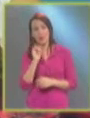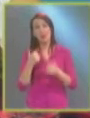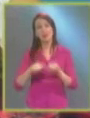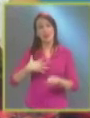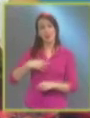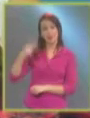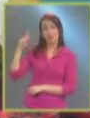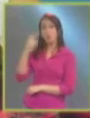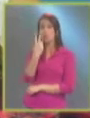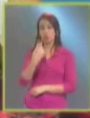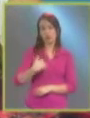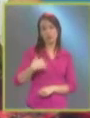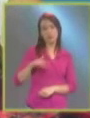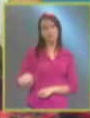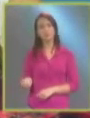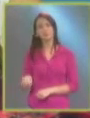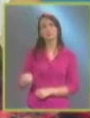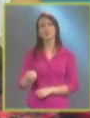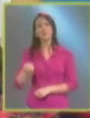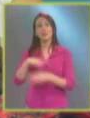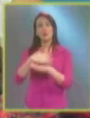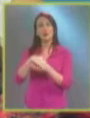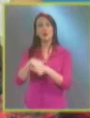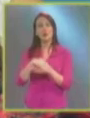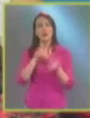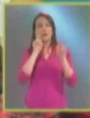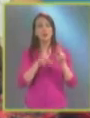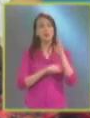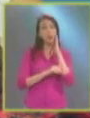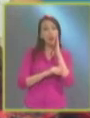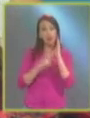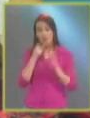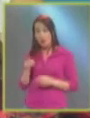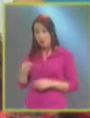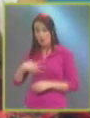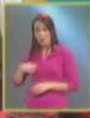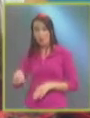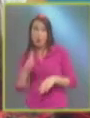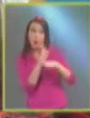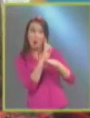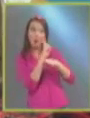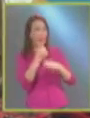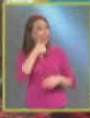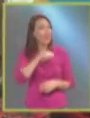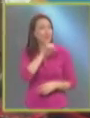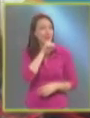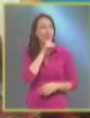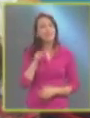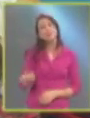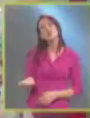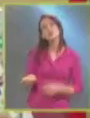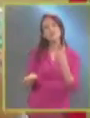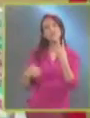passava com ele pela rua, aí, coitadinho, alguém falava assim, cuida direitinho da mamãe. Ô, meu Deus.